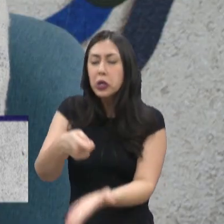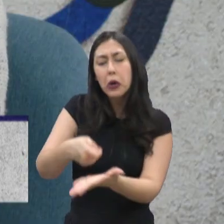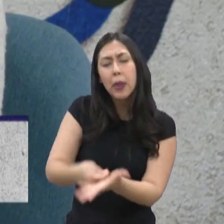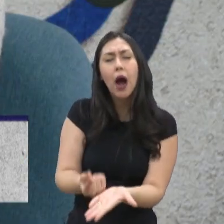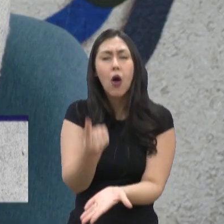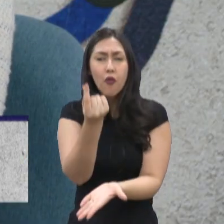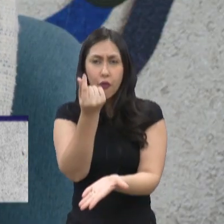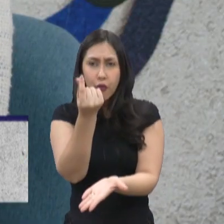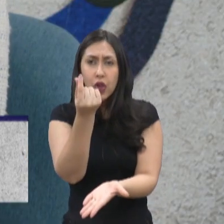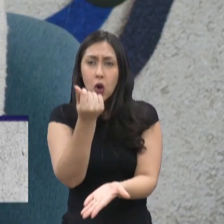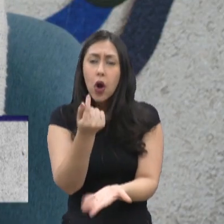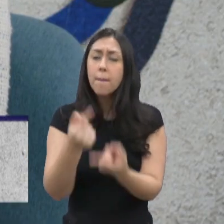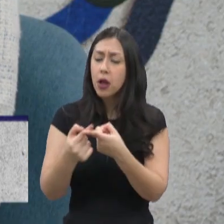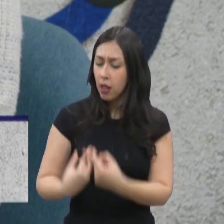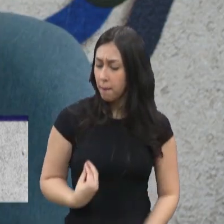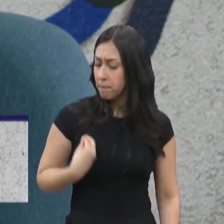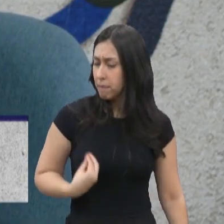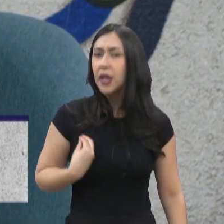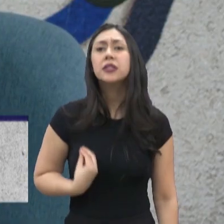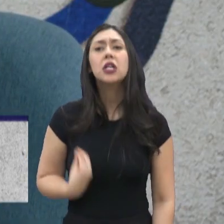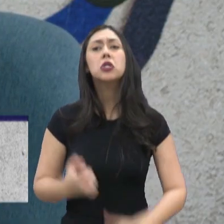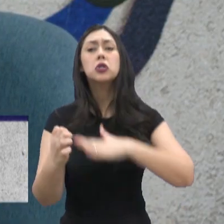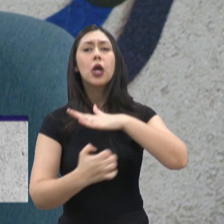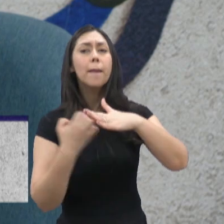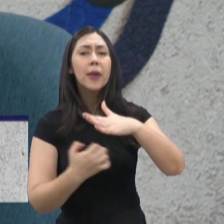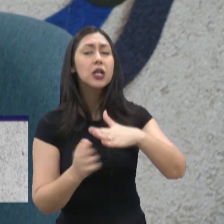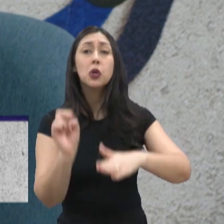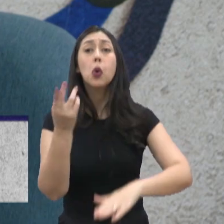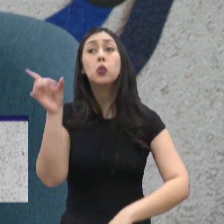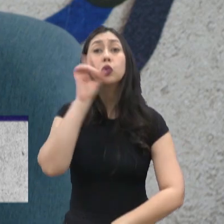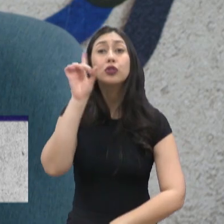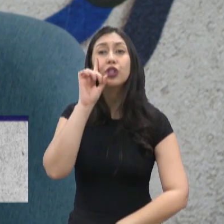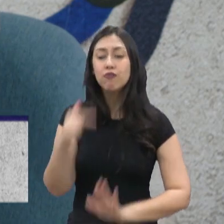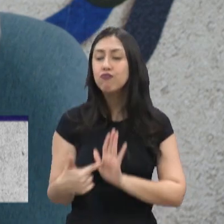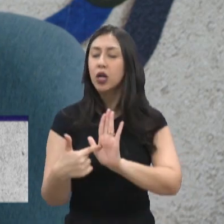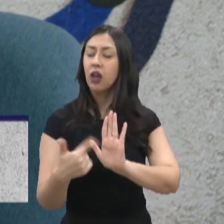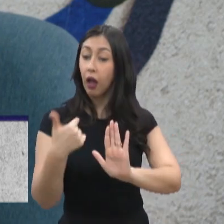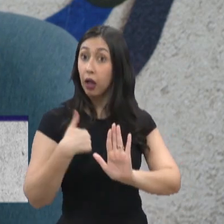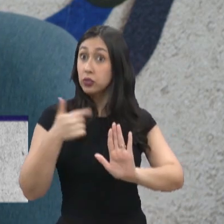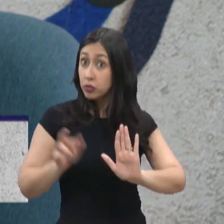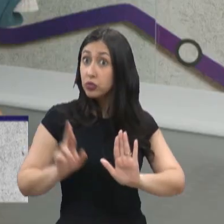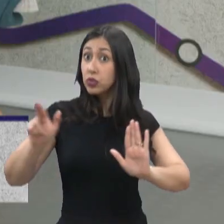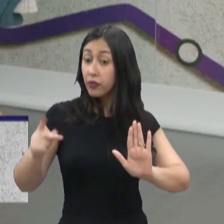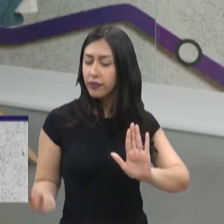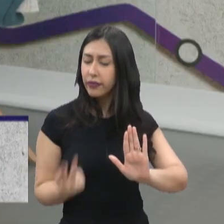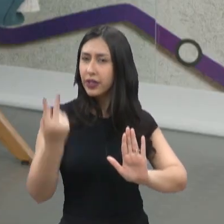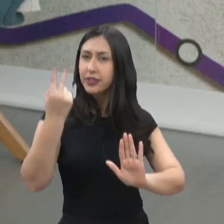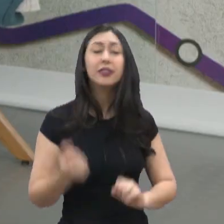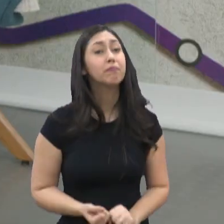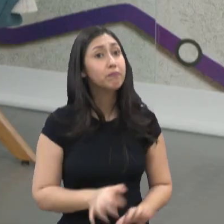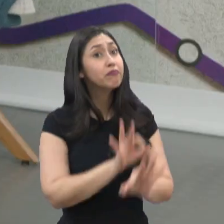sua presença dentro de uma empresa, ou mesmo para o seu aluno do dia a dia, seja algo especial e que seja valorizada. Que ótimo.